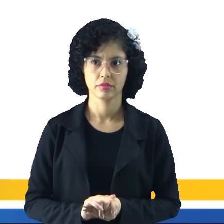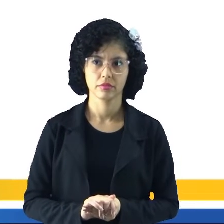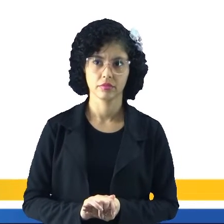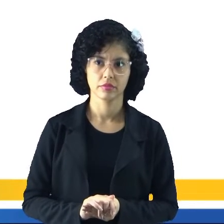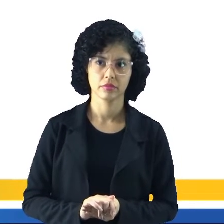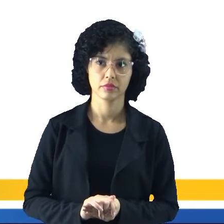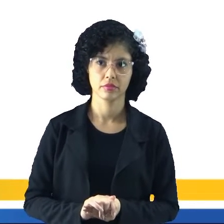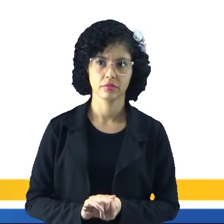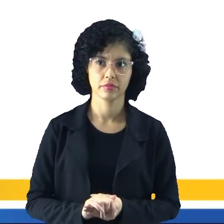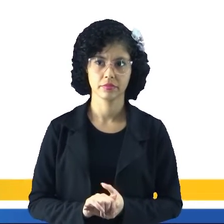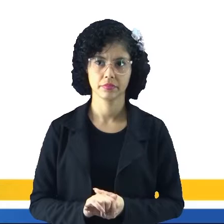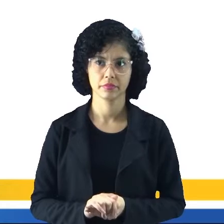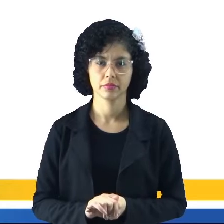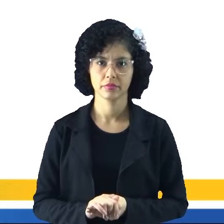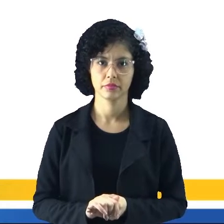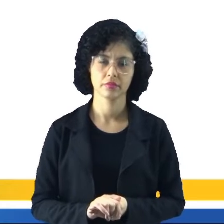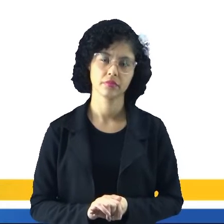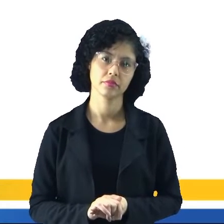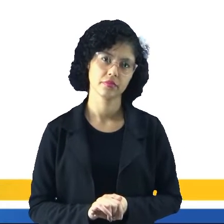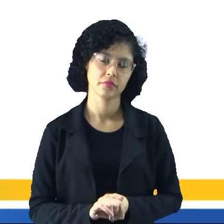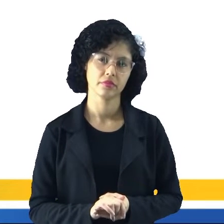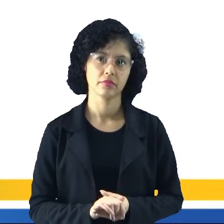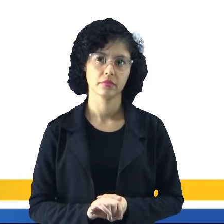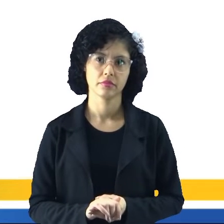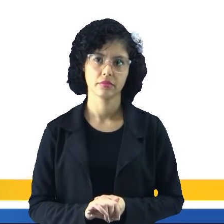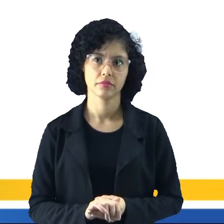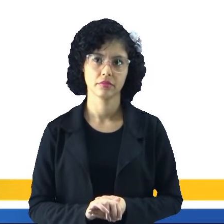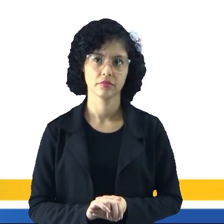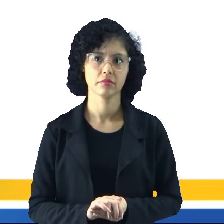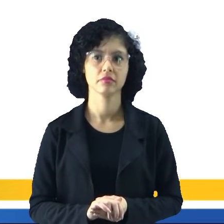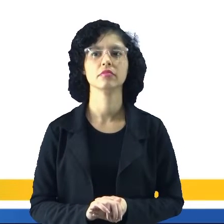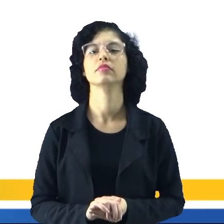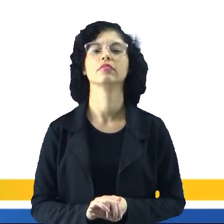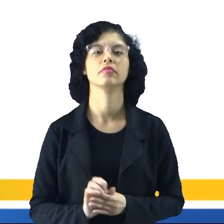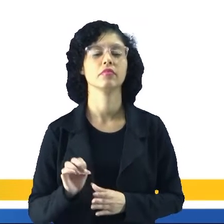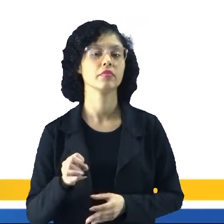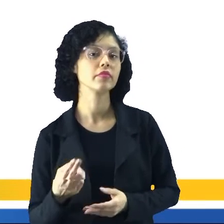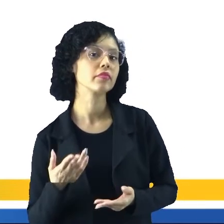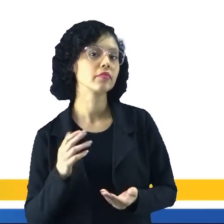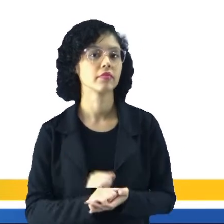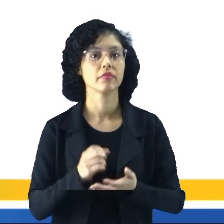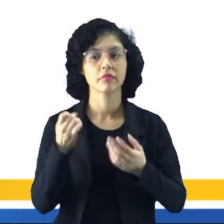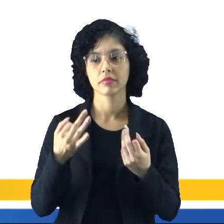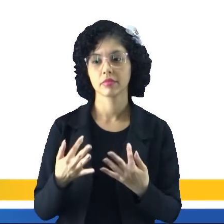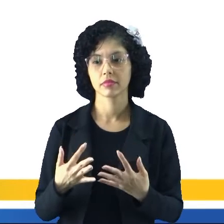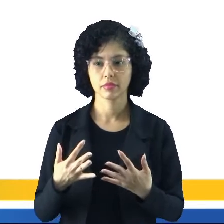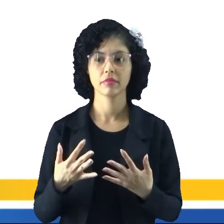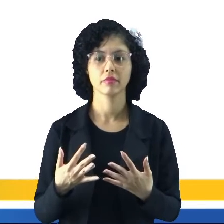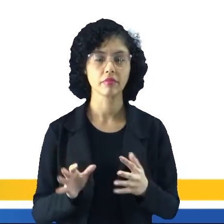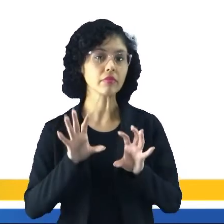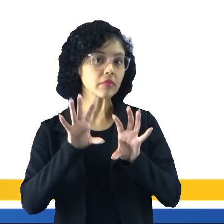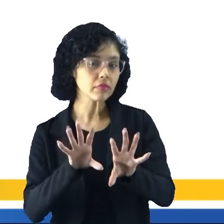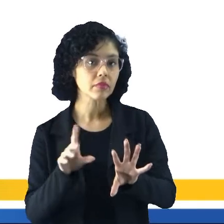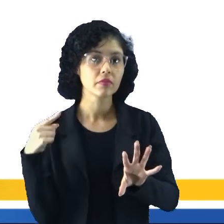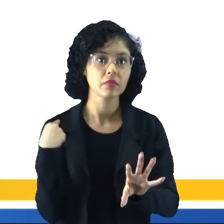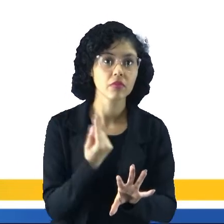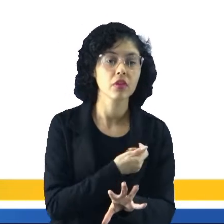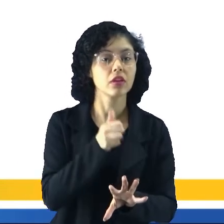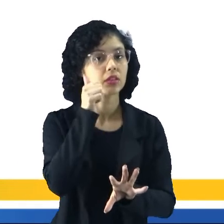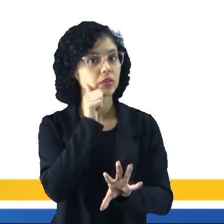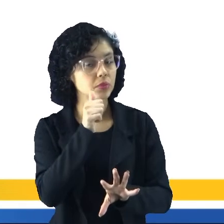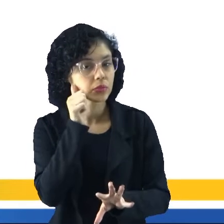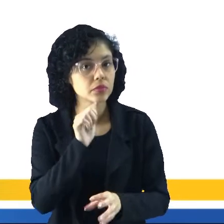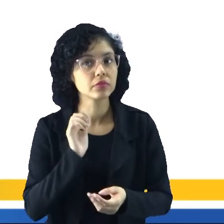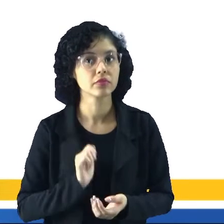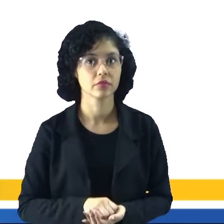nem nada disso é menos mulher, né, que diablos. Ou seja, para isso estamos nós as mulheres,